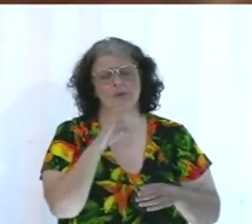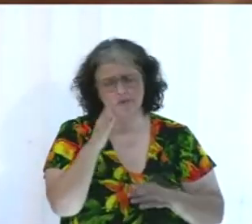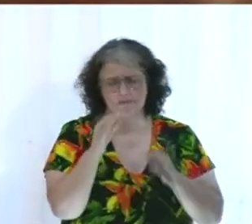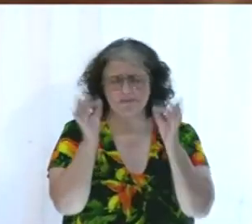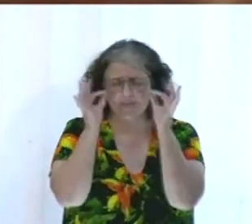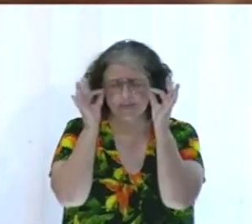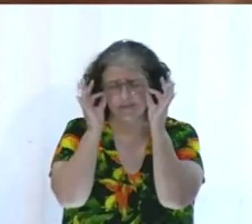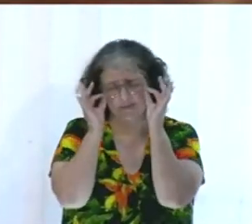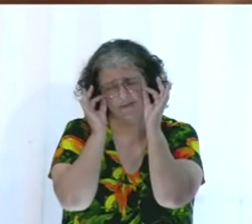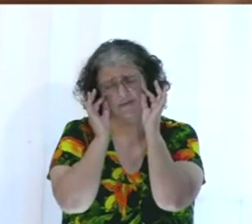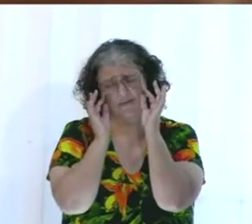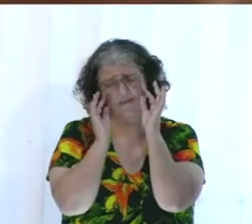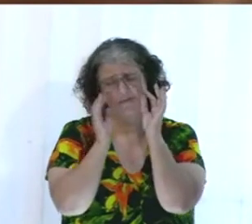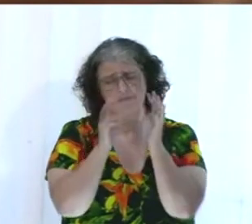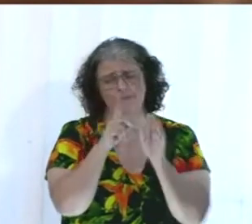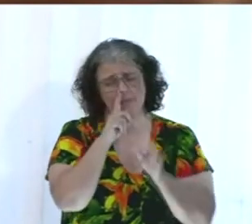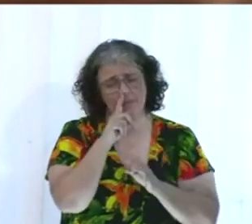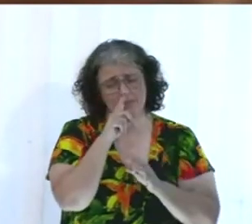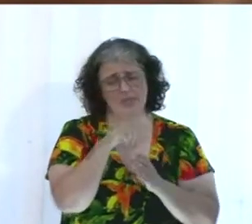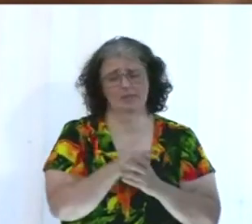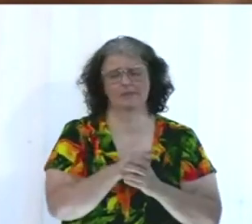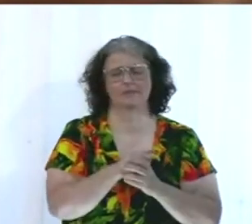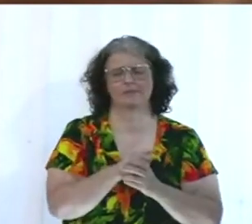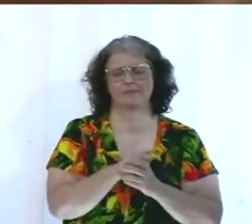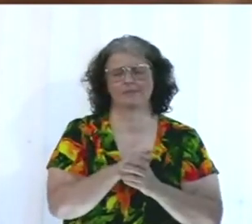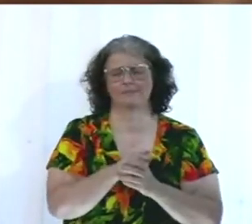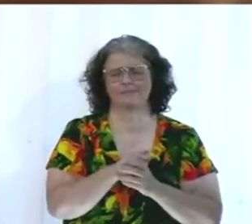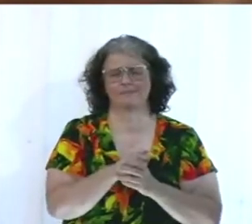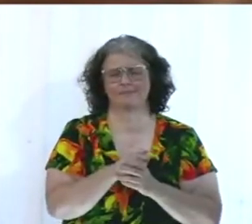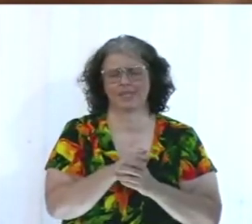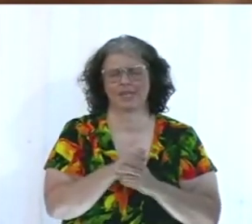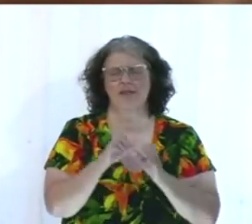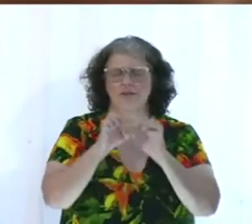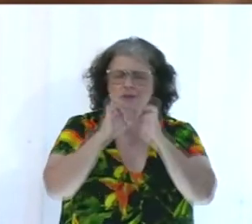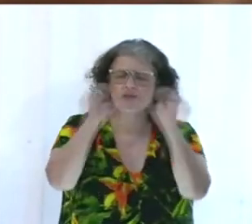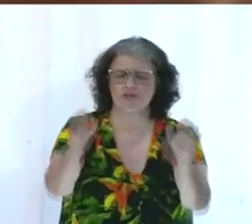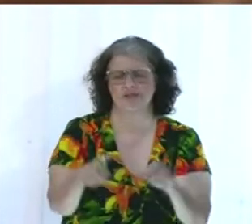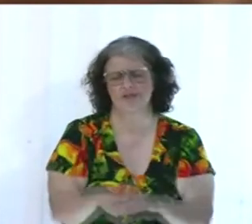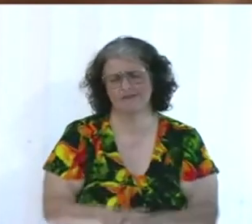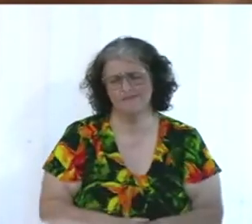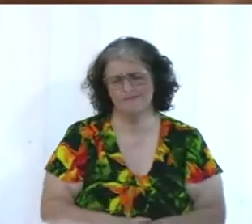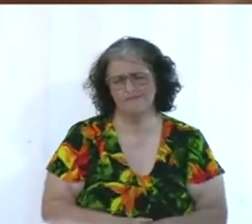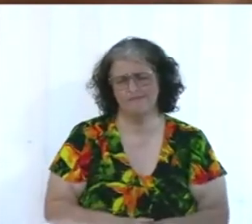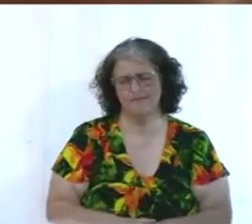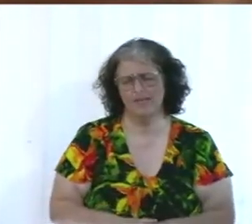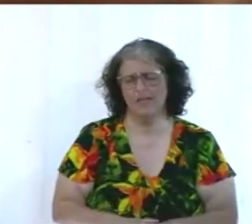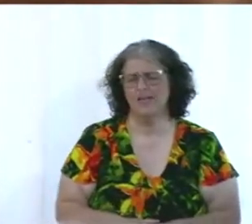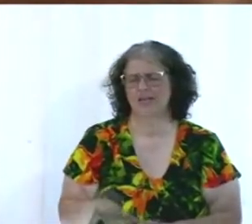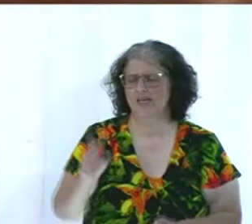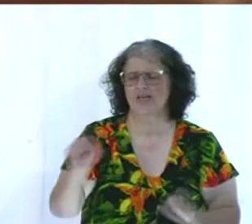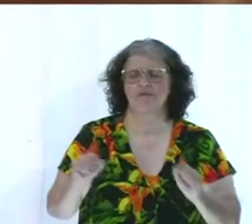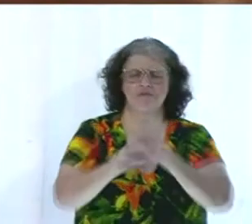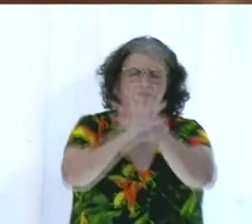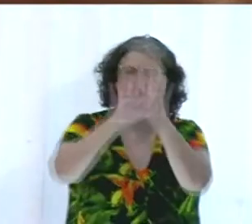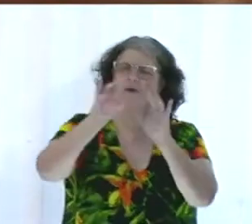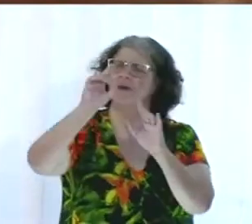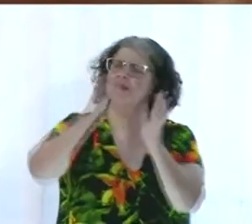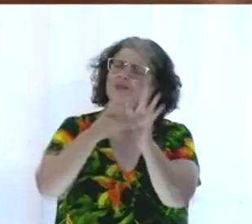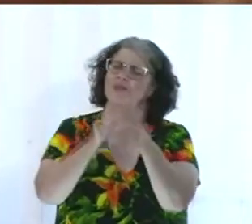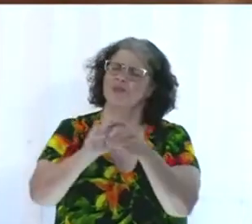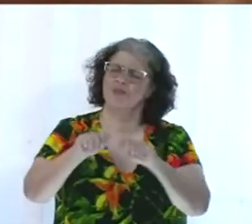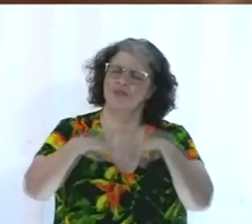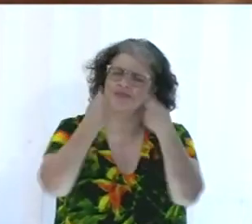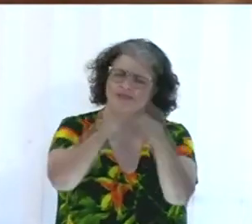não é igual. Ele não exalta Deus, ele não glorifica Jesus. Ele põe o homem no centro